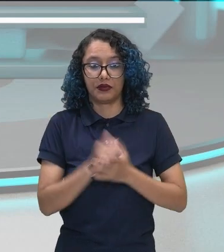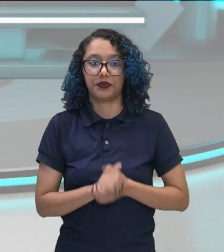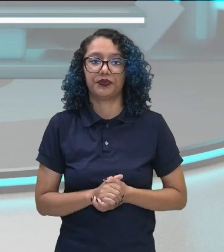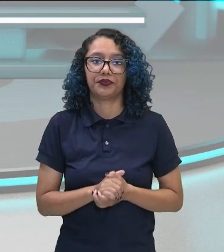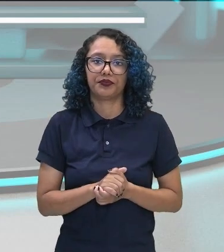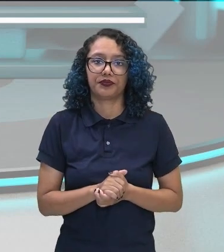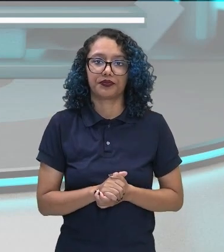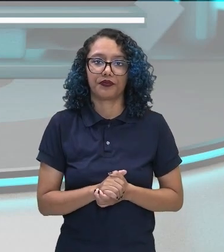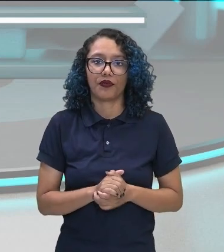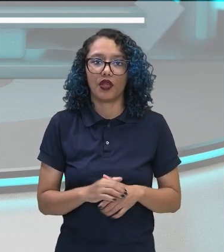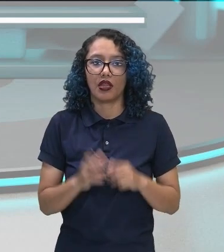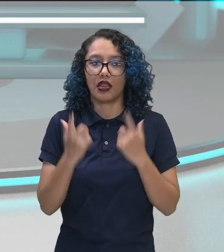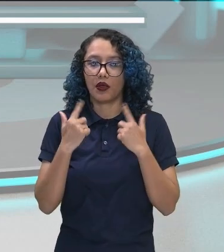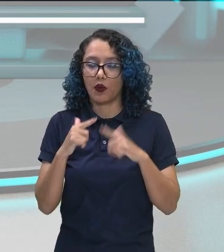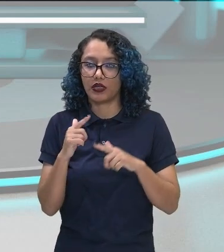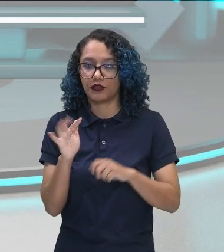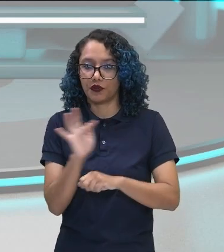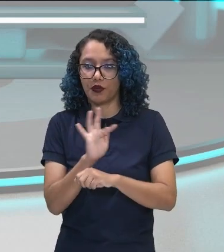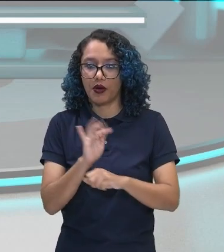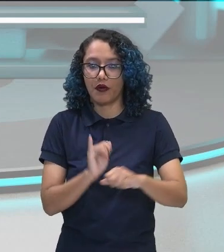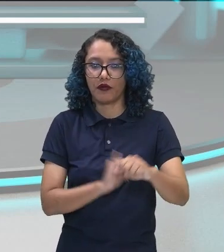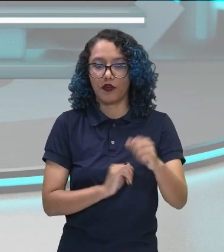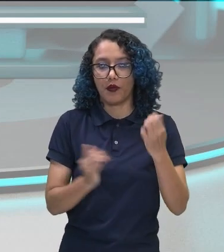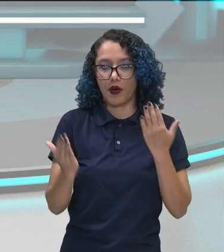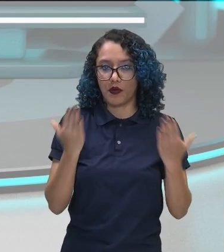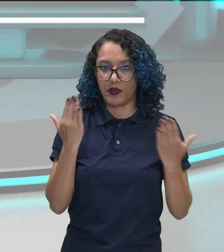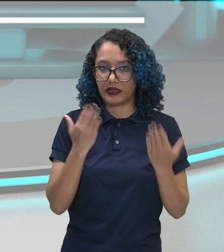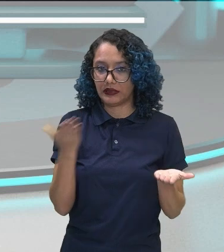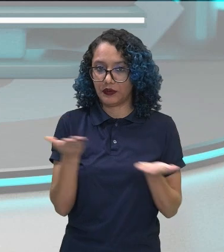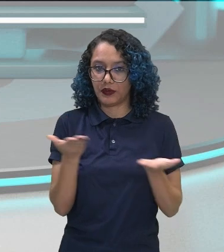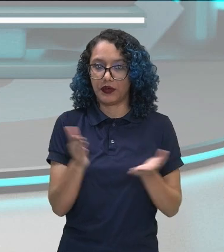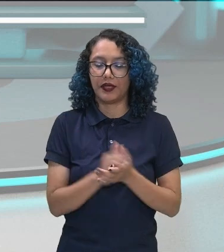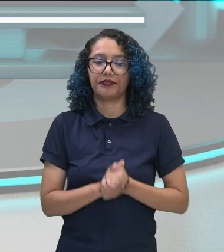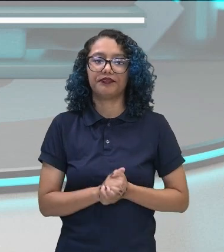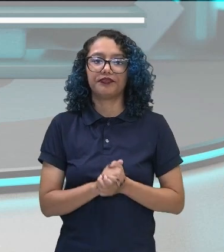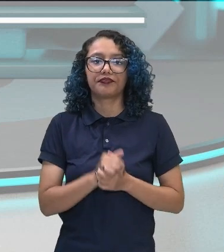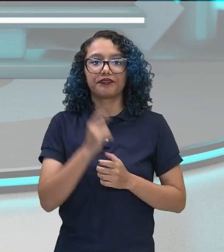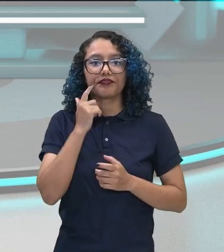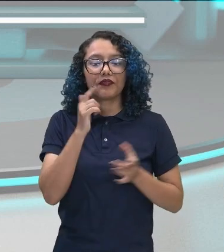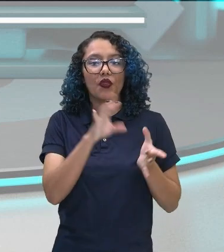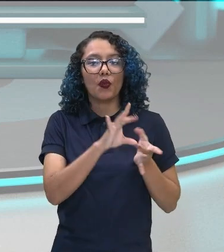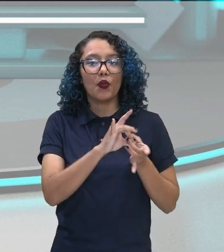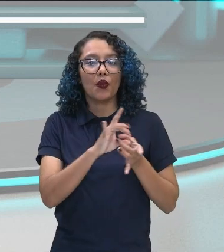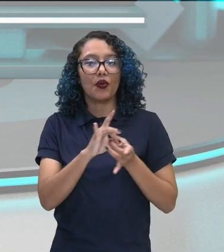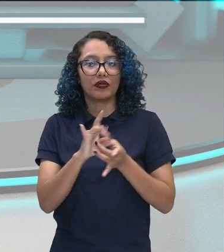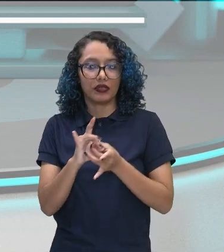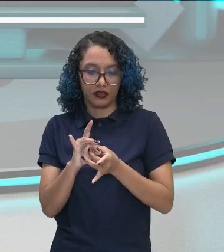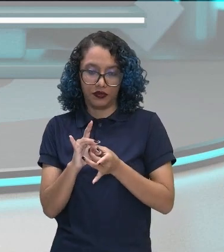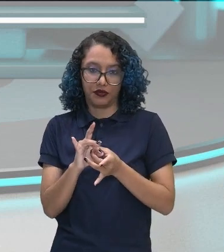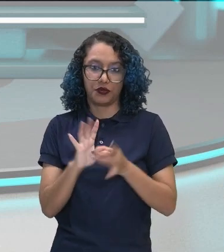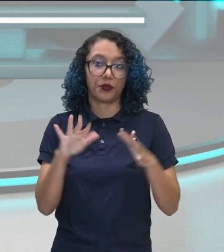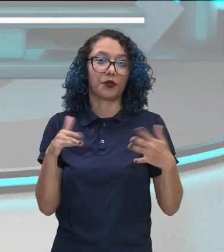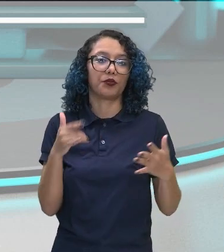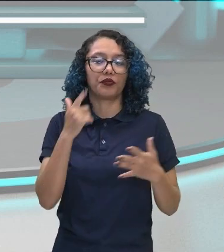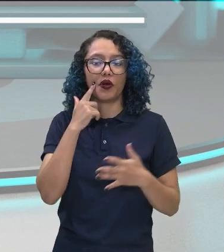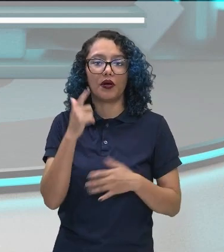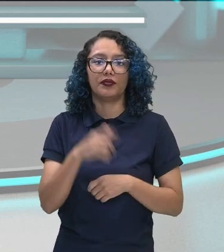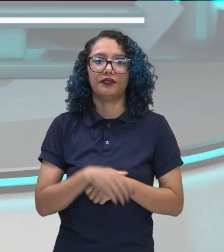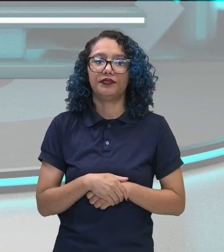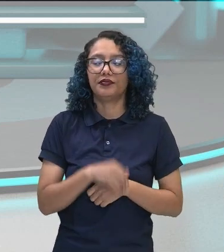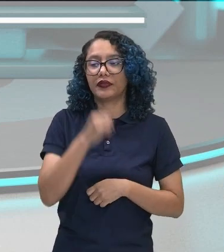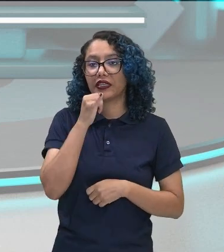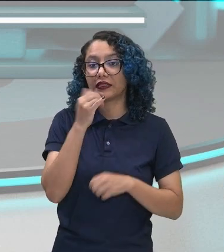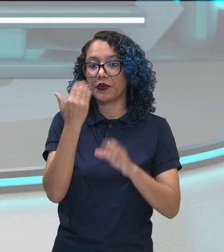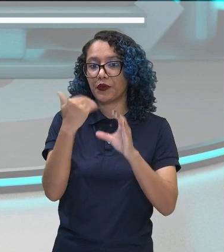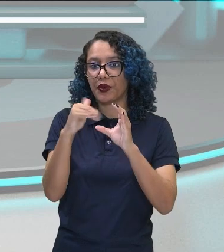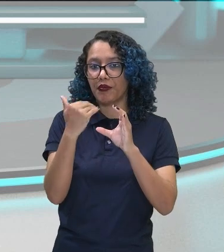a linguagem formal e informal, né? Então, nós temos aí o contexto ou a situação. Dentro de um